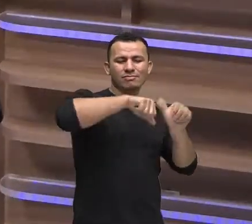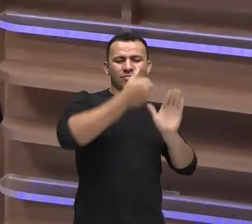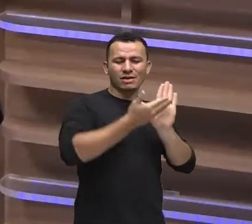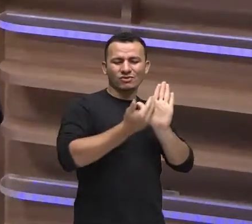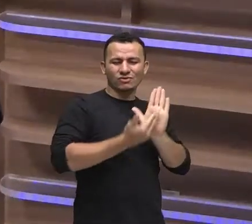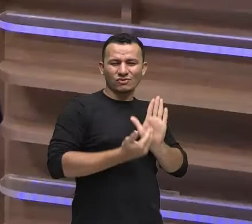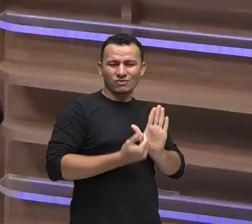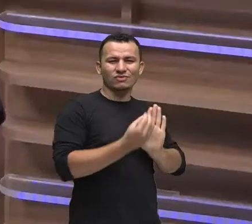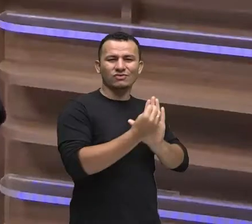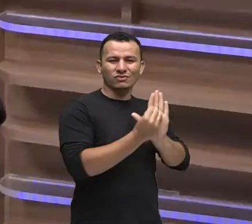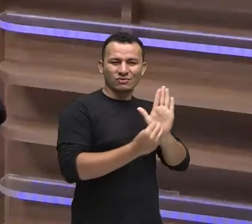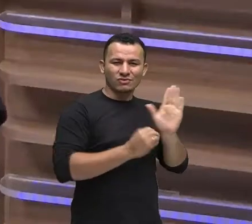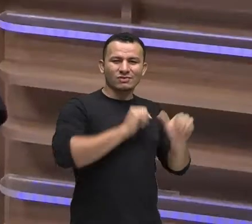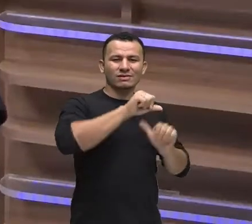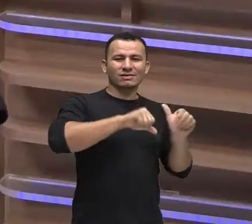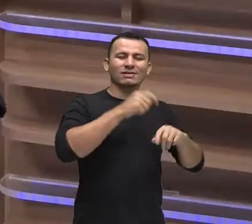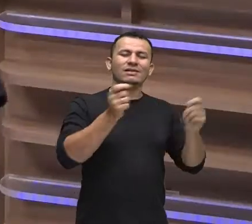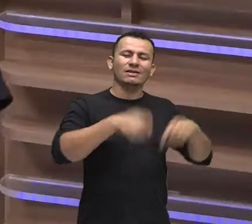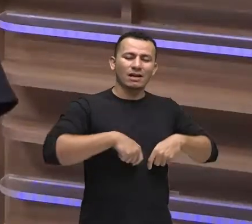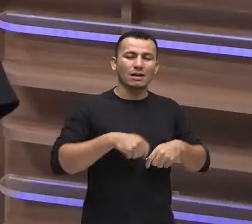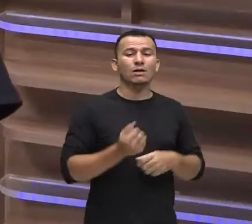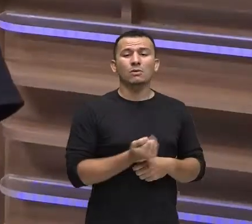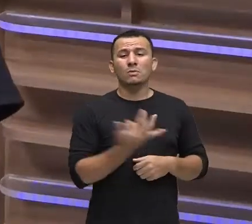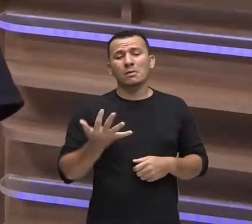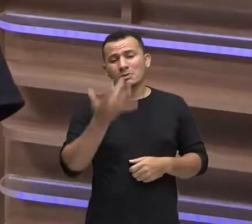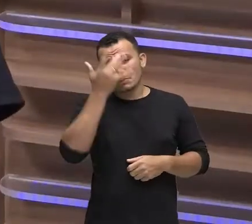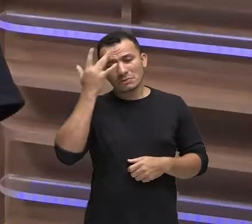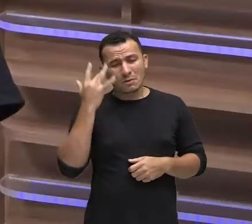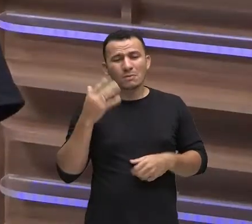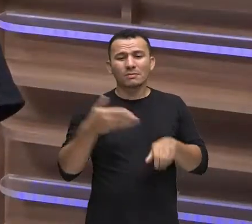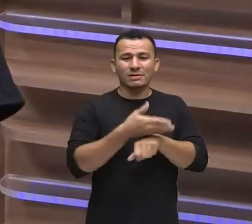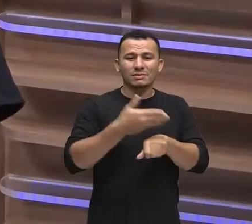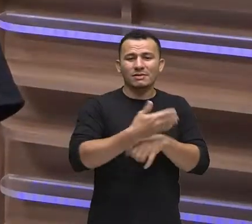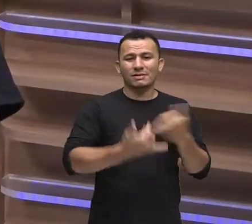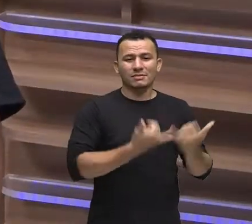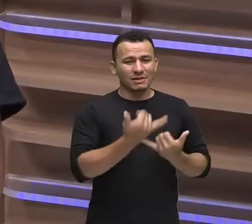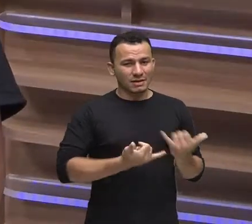ali, adaptando ao quantitativo de jogadores, adaptando